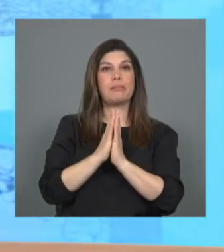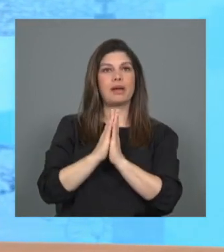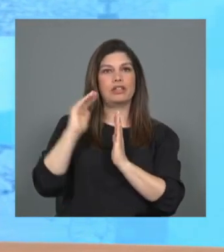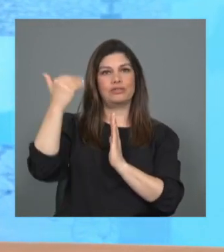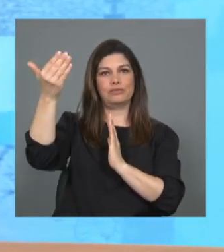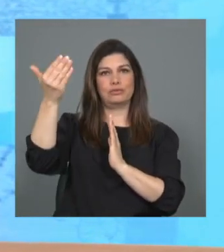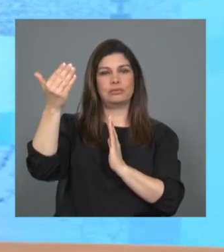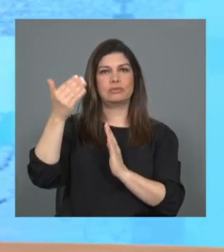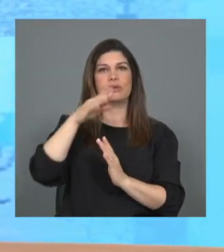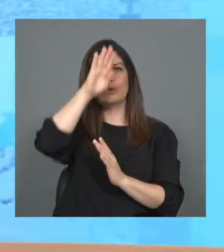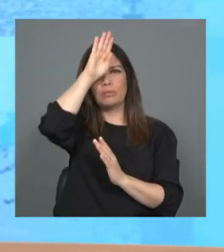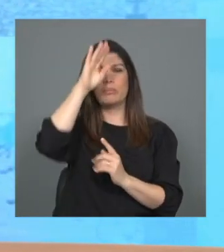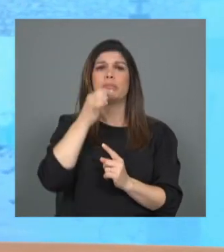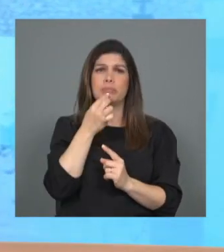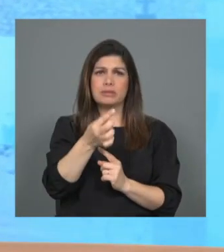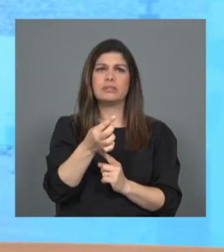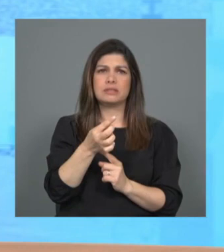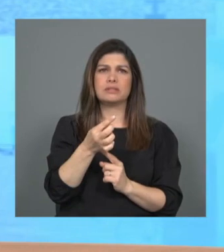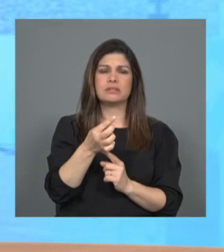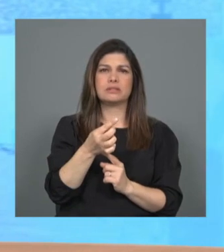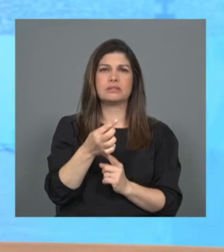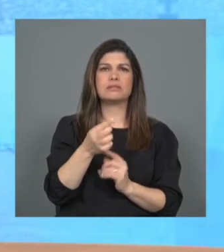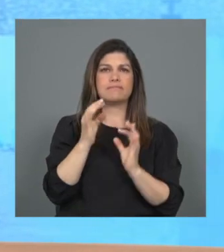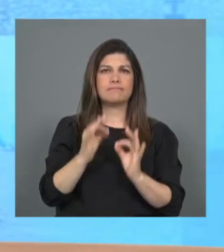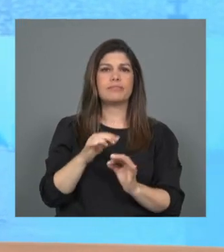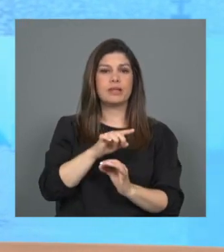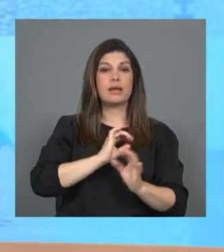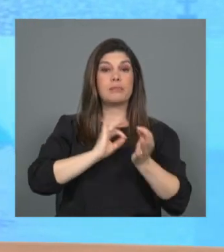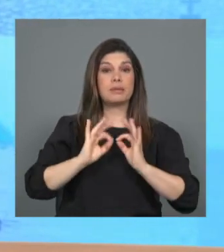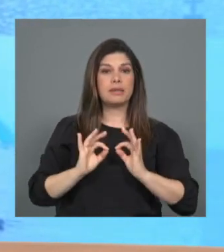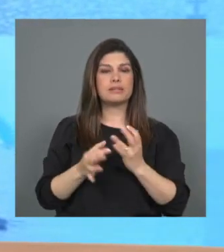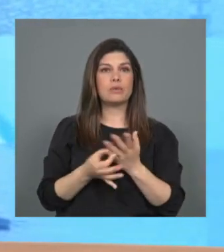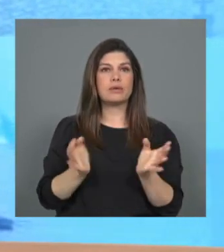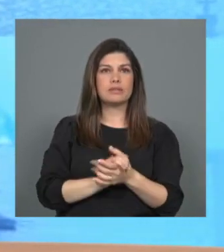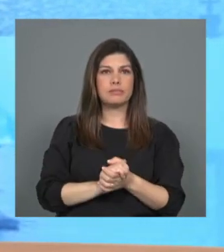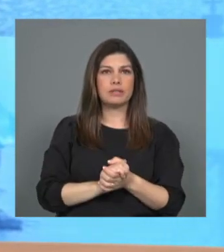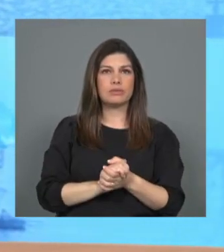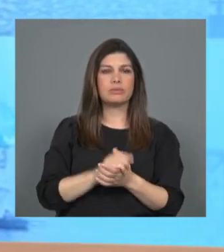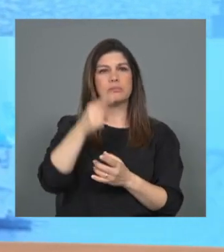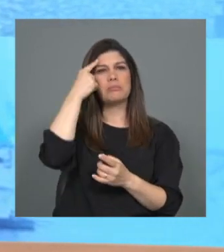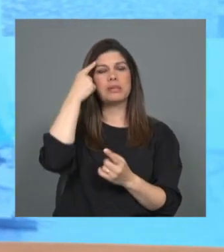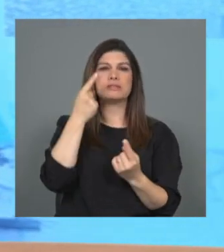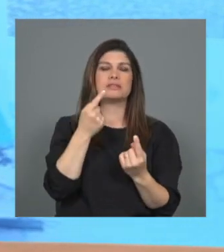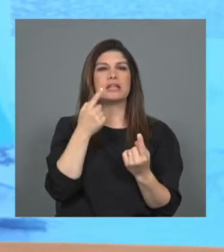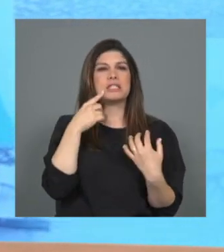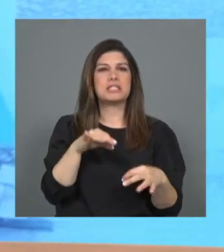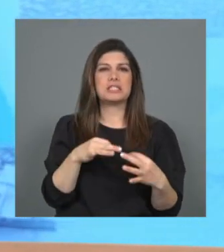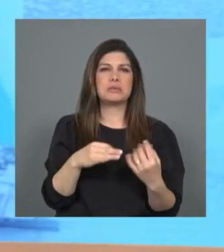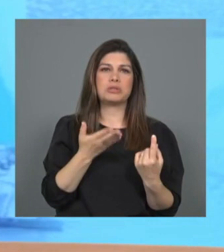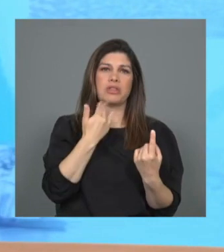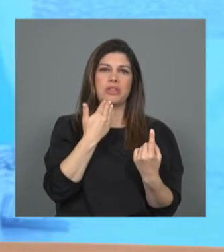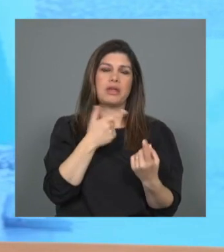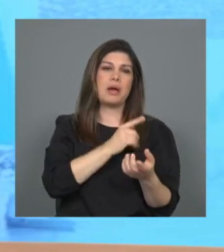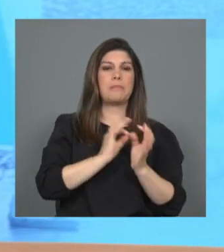grande nisto e também os responsáveis que lá estavam, efetivamente esta preparação para o matrimónio, parecendo uma coisa muito pequenina, muito específica, que é a preparação